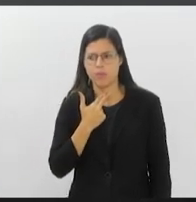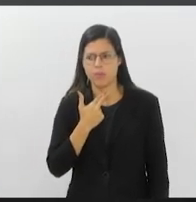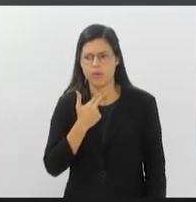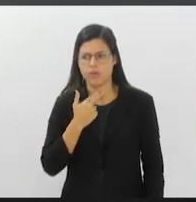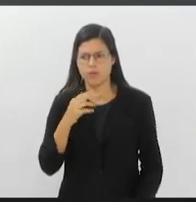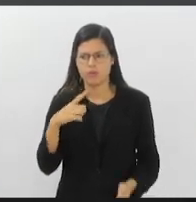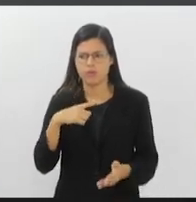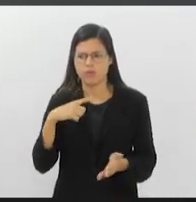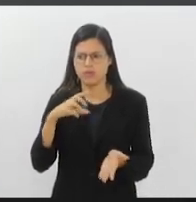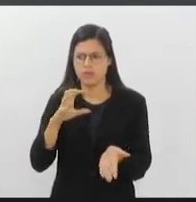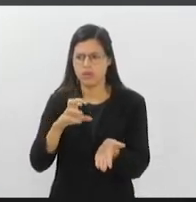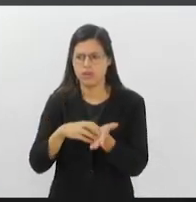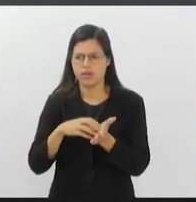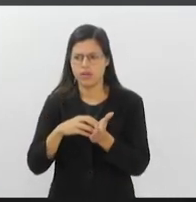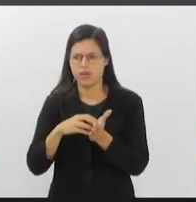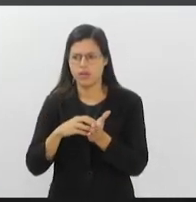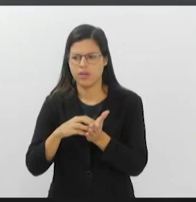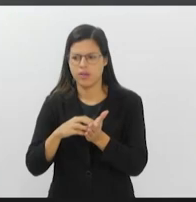CAPS.